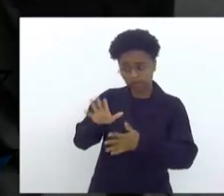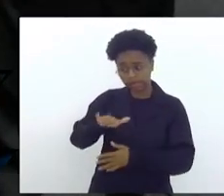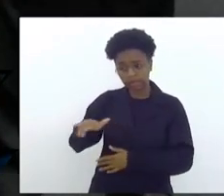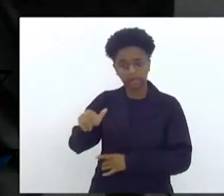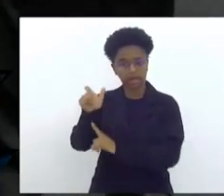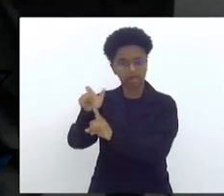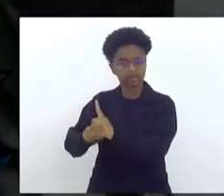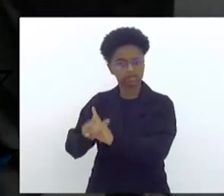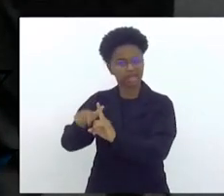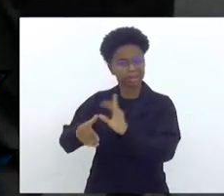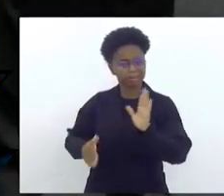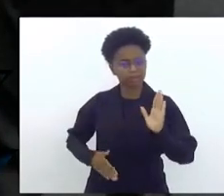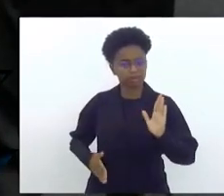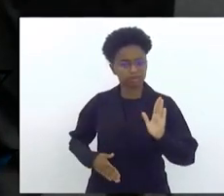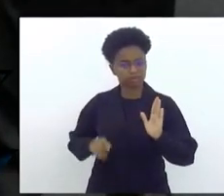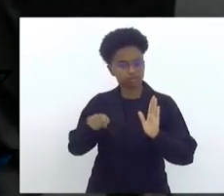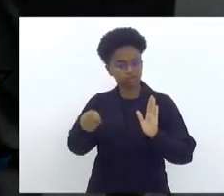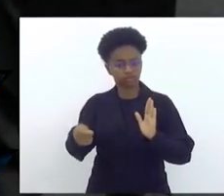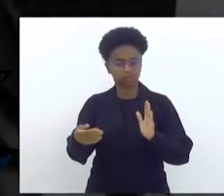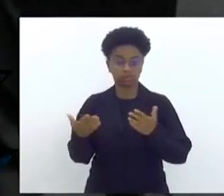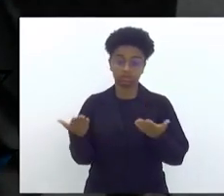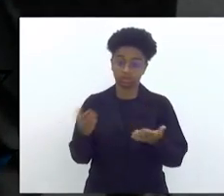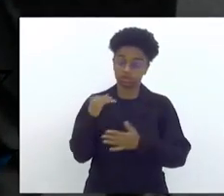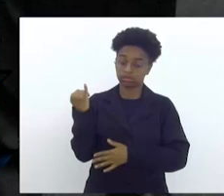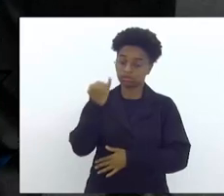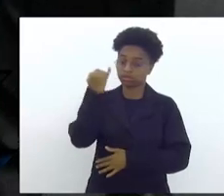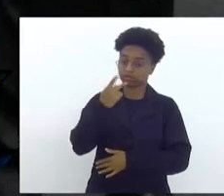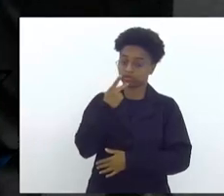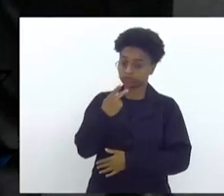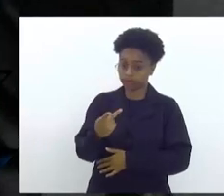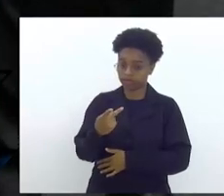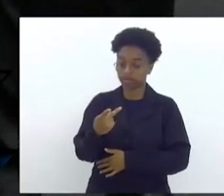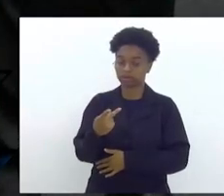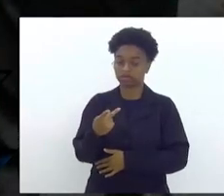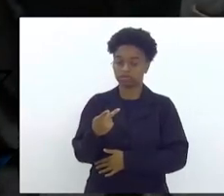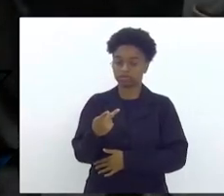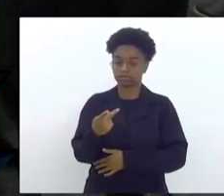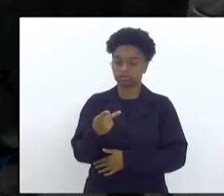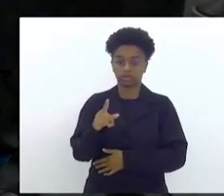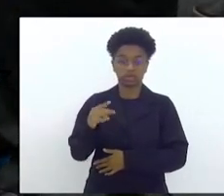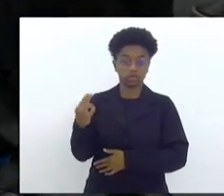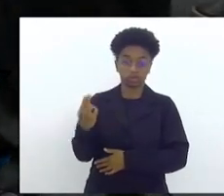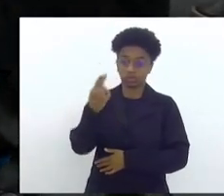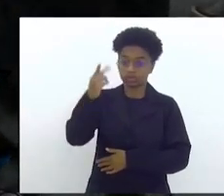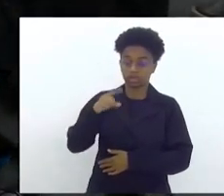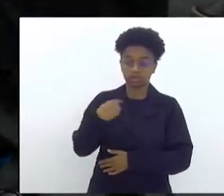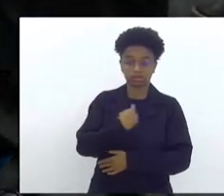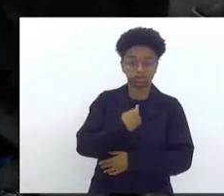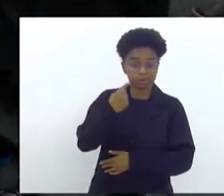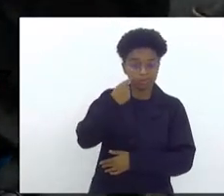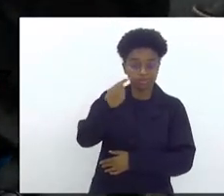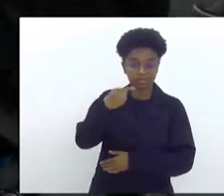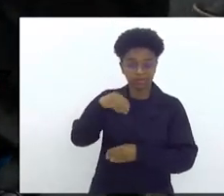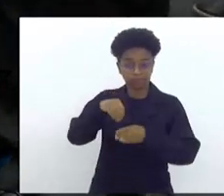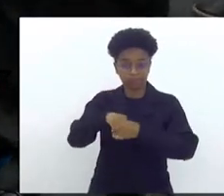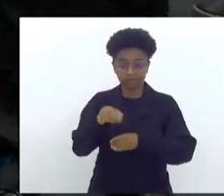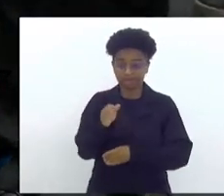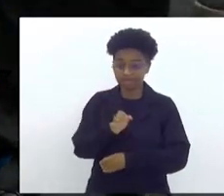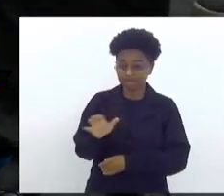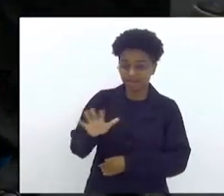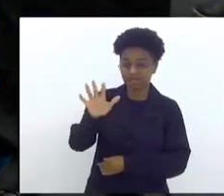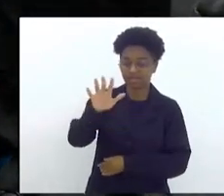como um bandido e aí é importante dizer ressaltaria não dá para a gente achar que dentro da favela